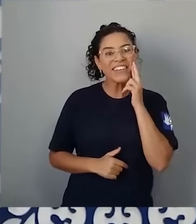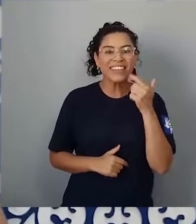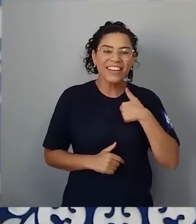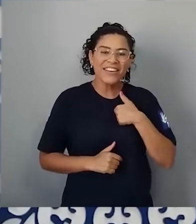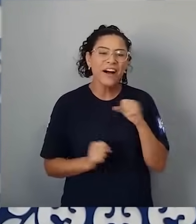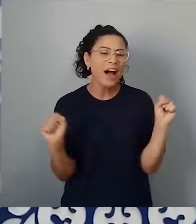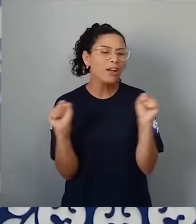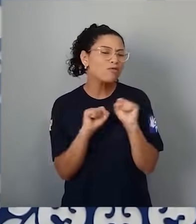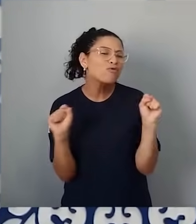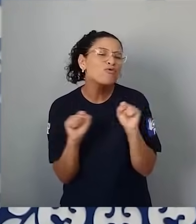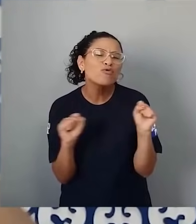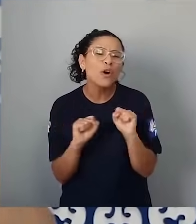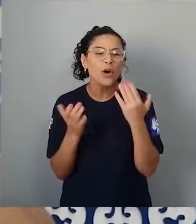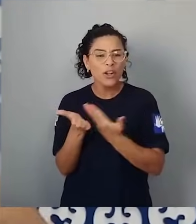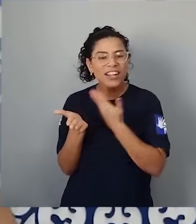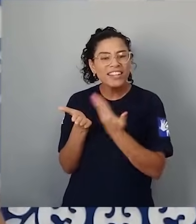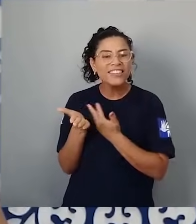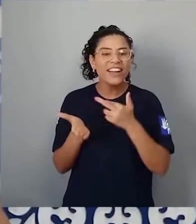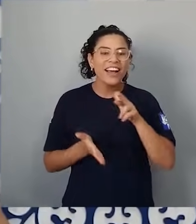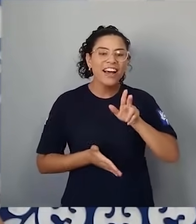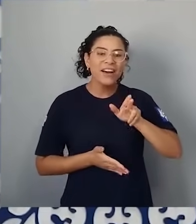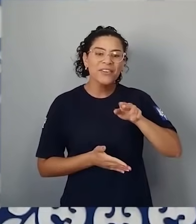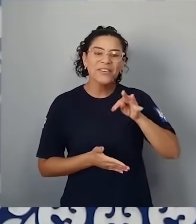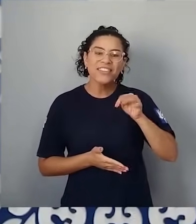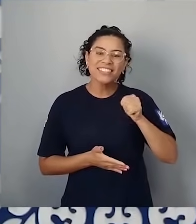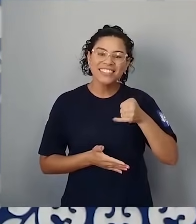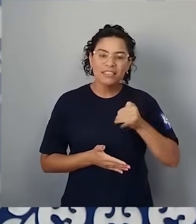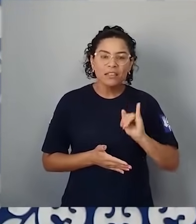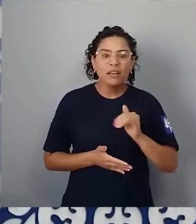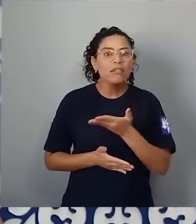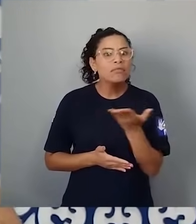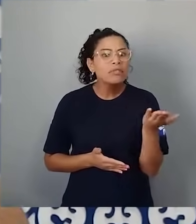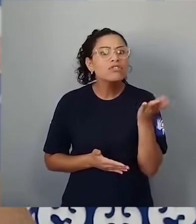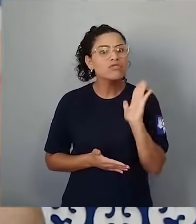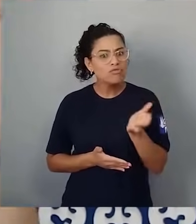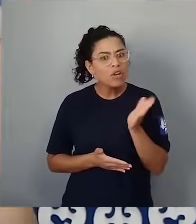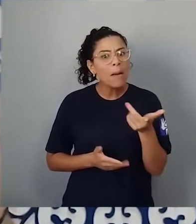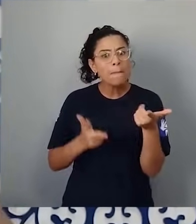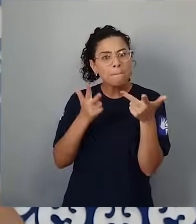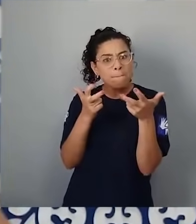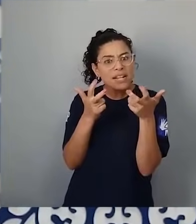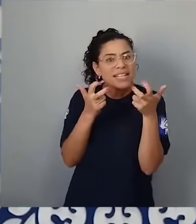esse livro da Ruth Rocha. Aliás, eu não sei se vocês já repararam, mas a Ruth